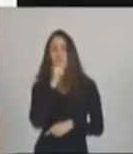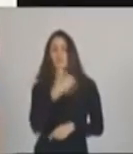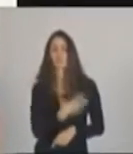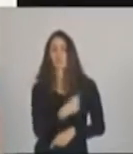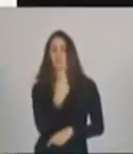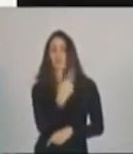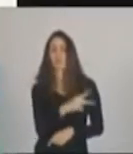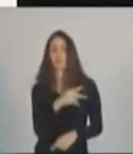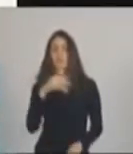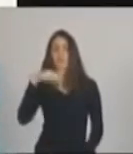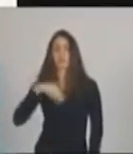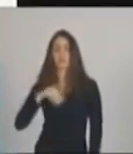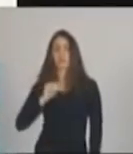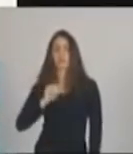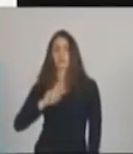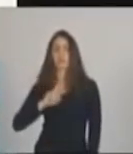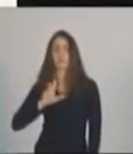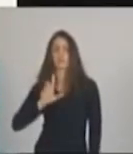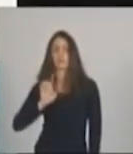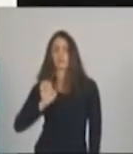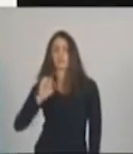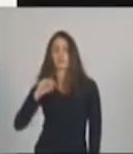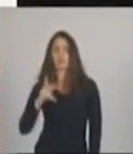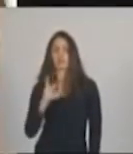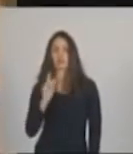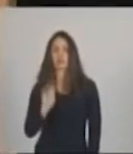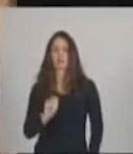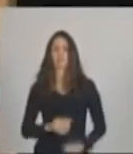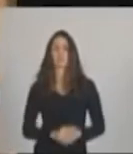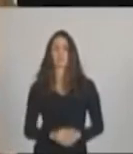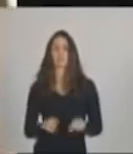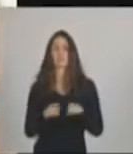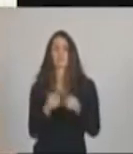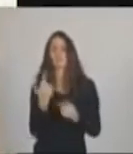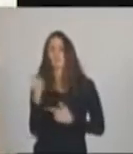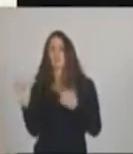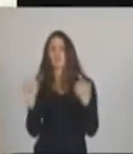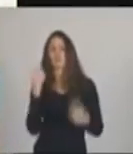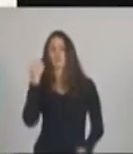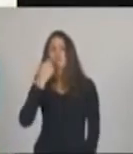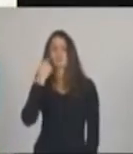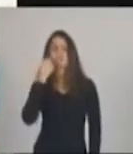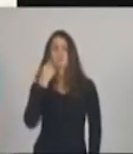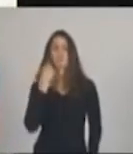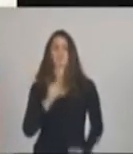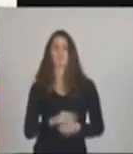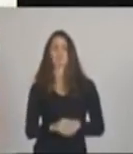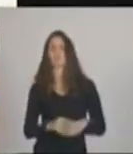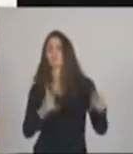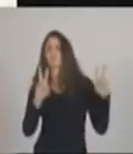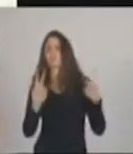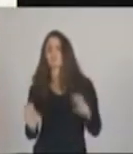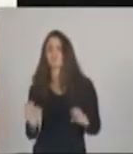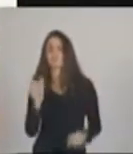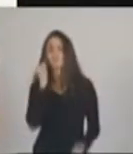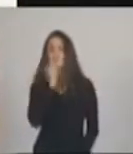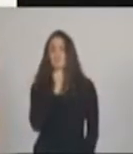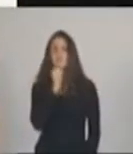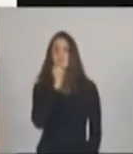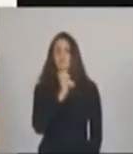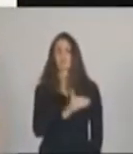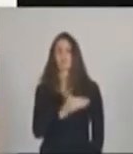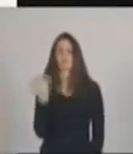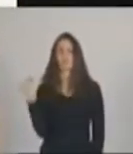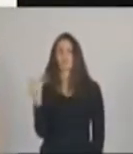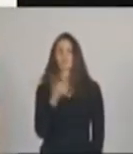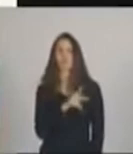também eu quero me somar também aos demais deputados, sobre a morte da professora